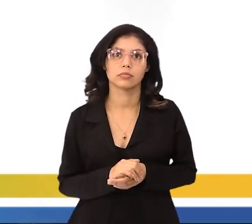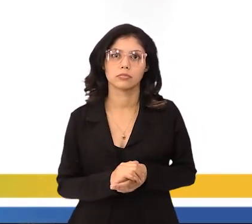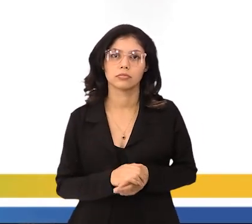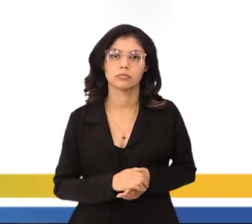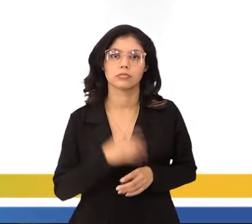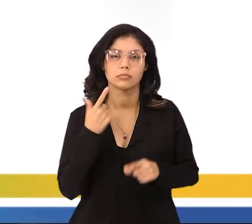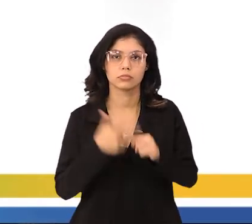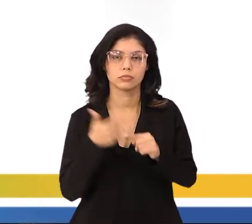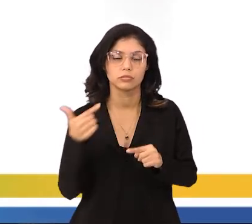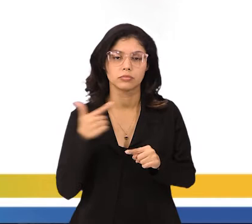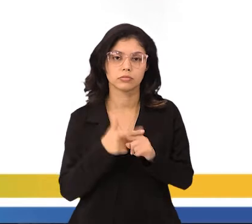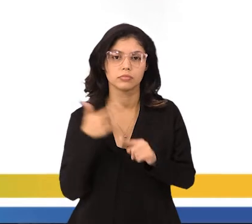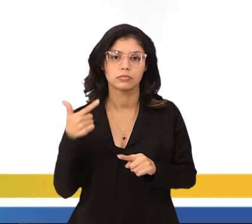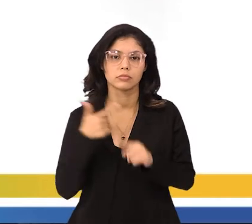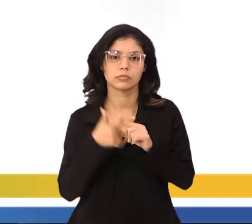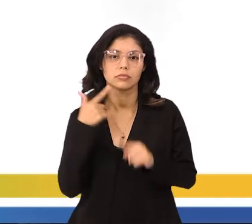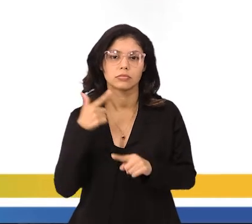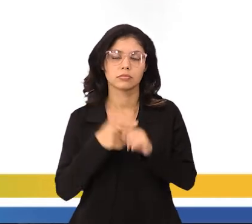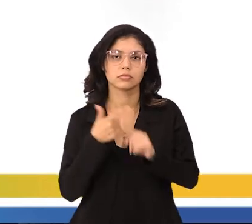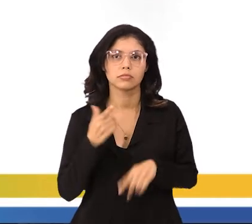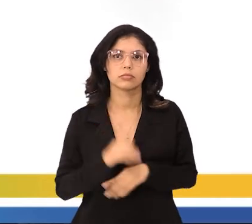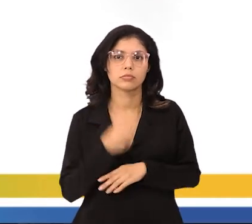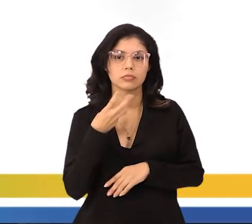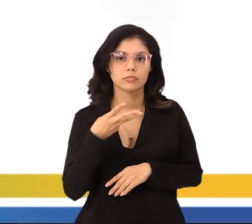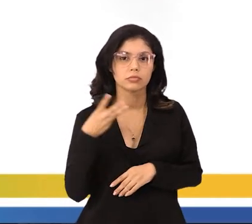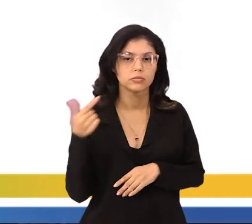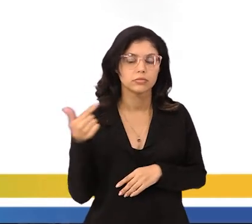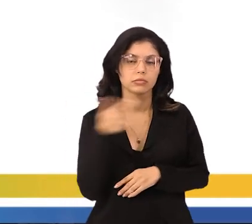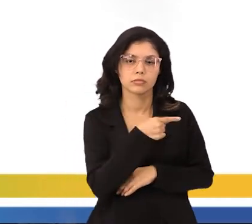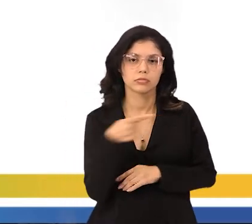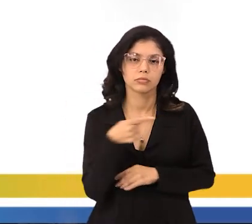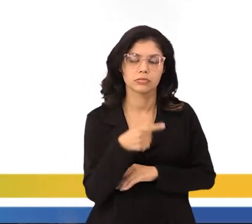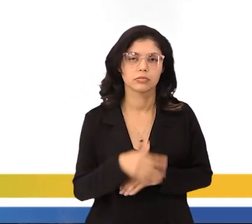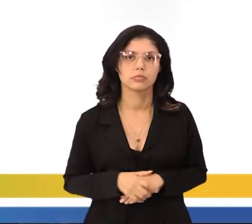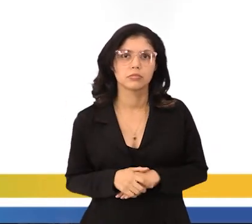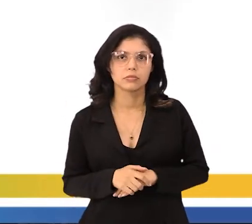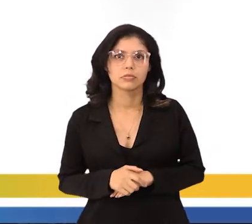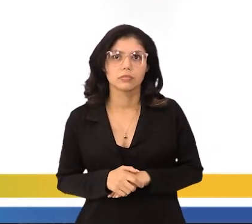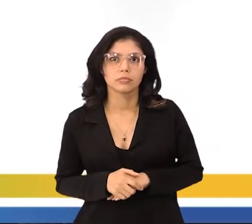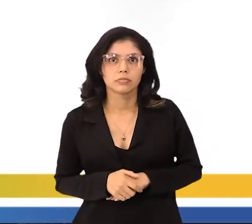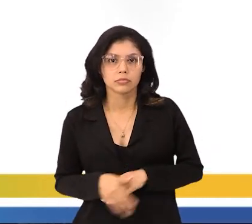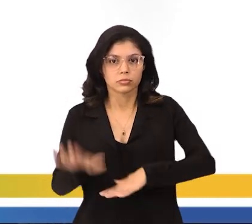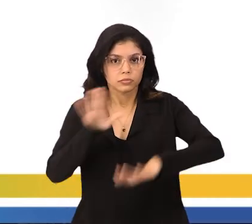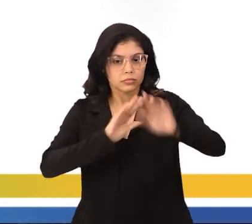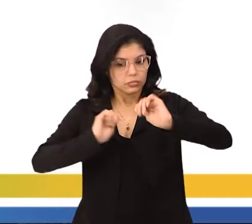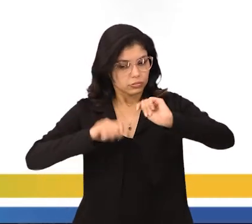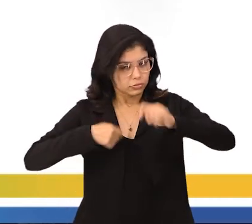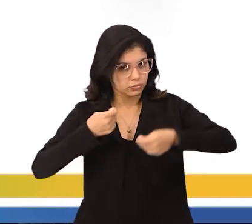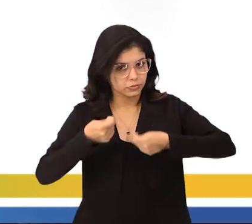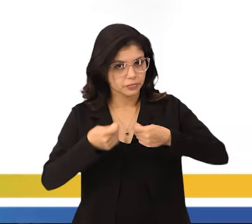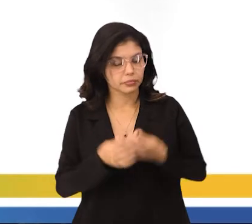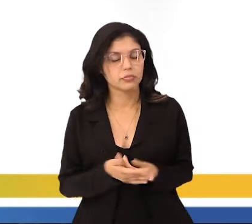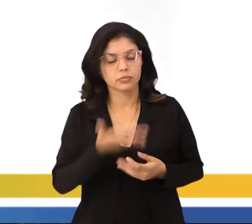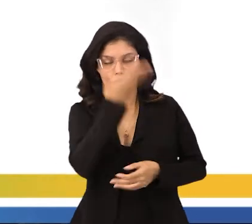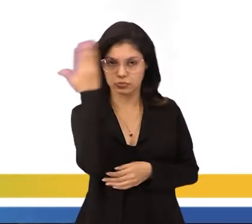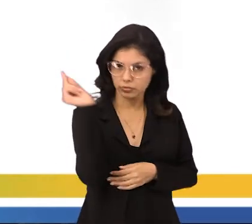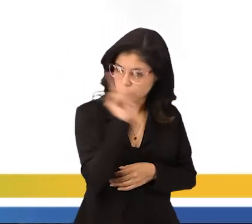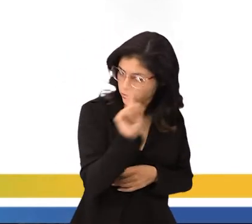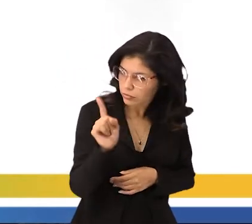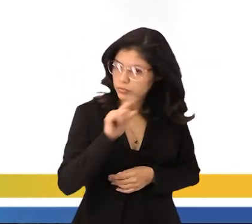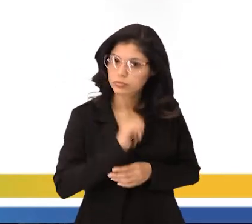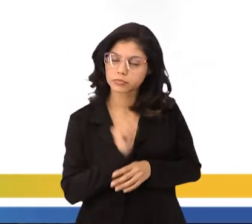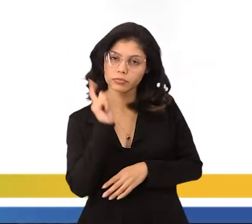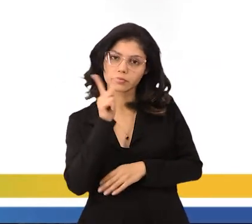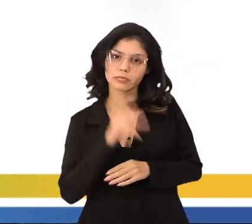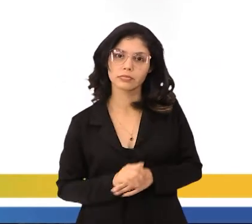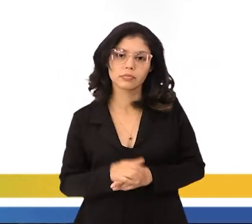2, 16. 16 vezes 2, 32. Né? Tome cuidado com o sinal. Não esqueça disso. Tá